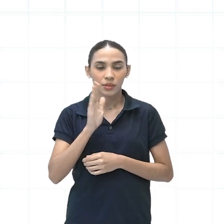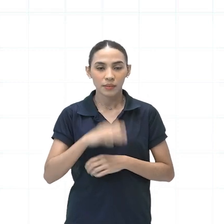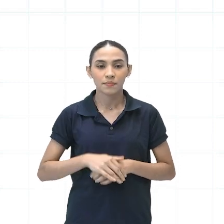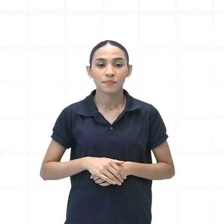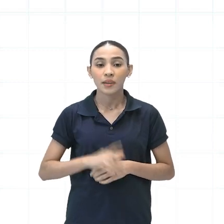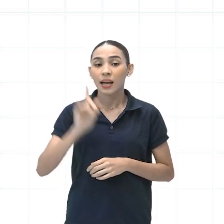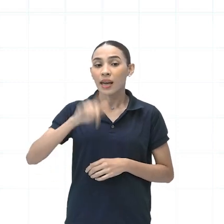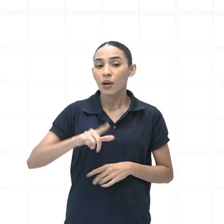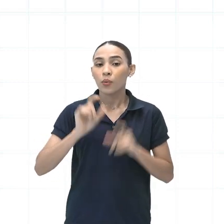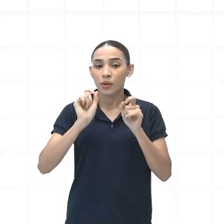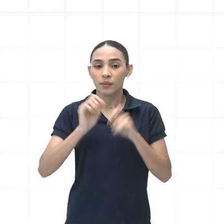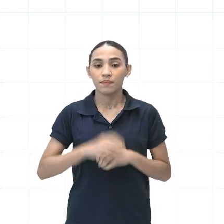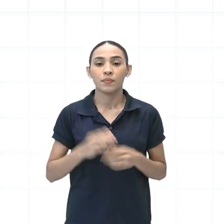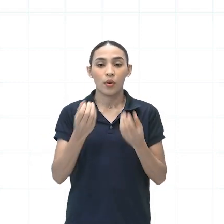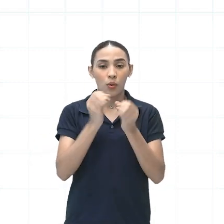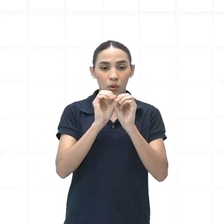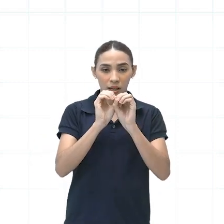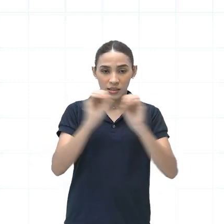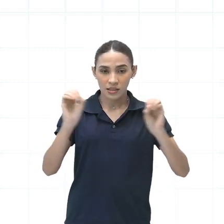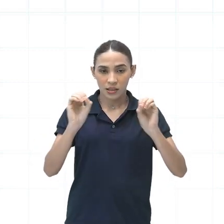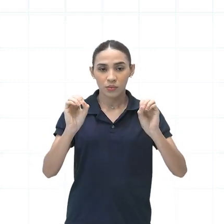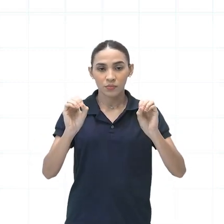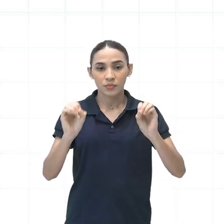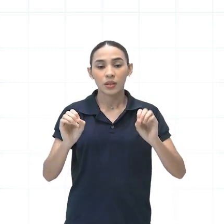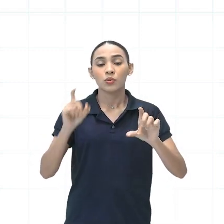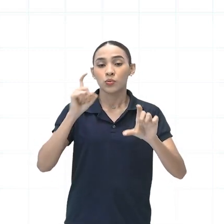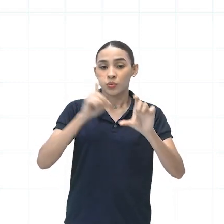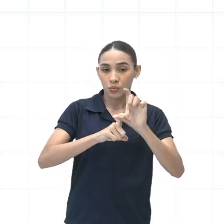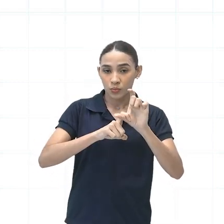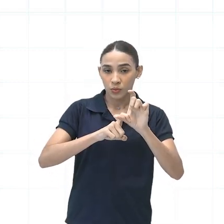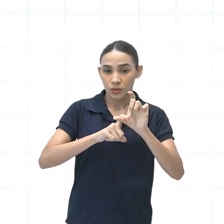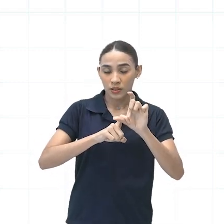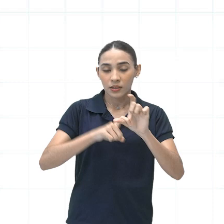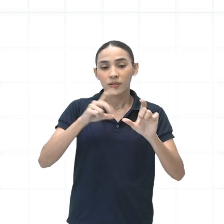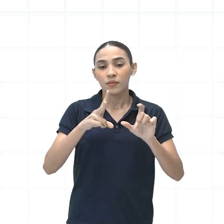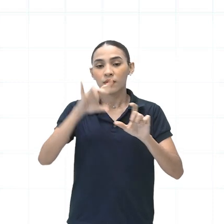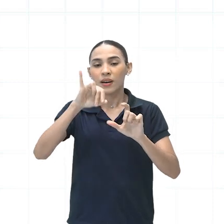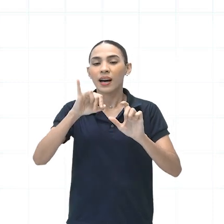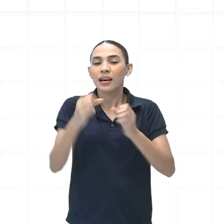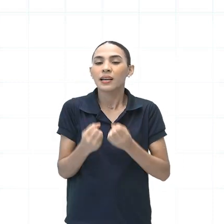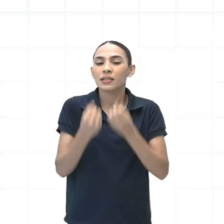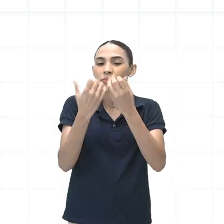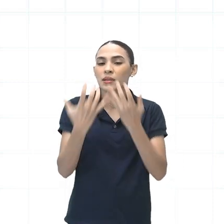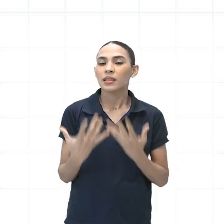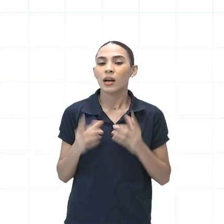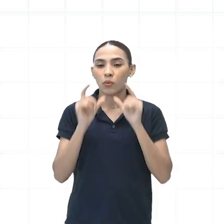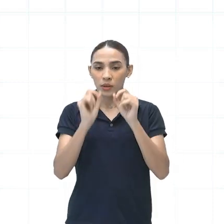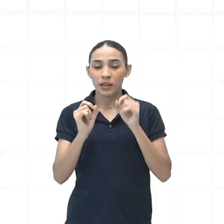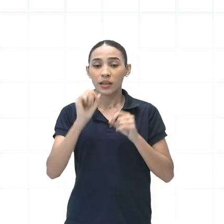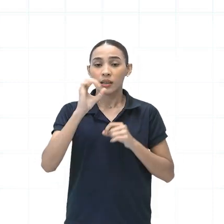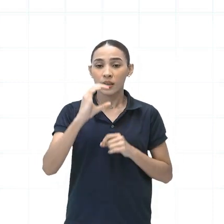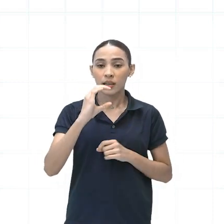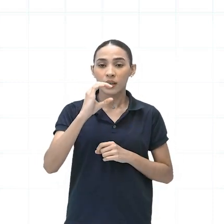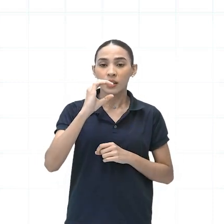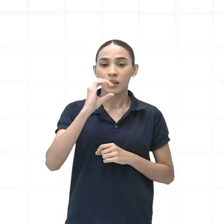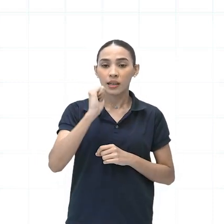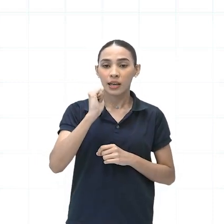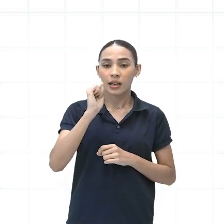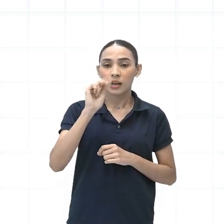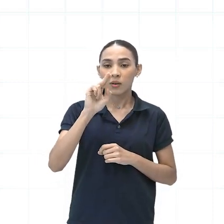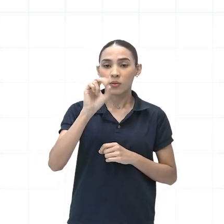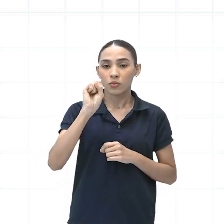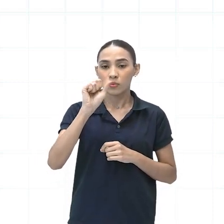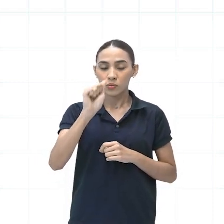E são as orações subordinadas que vão expressar a causa para